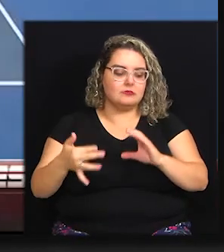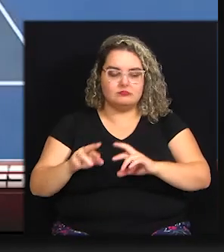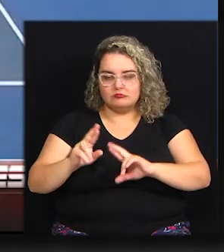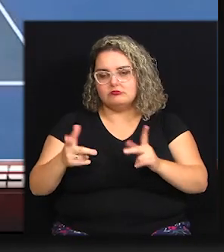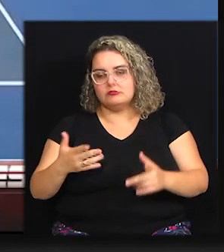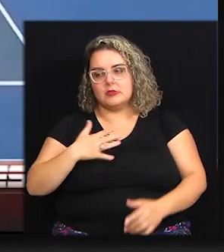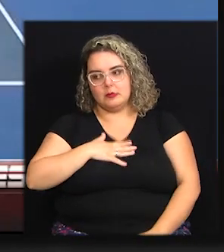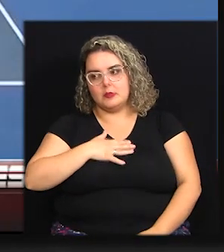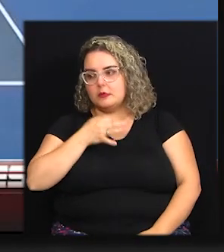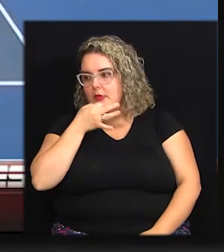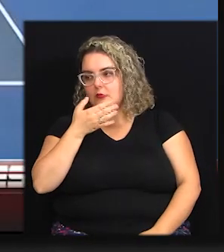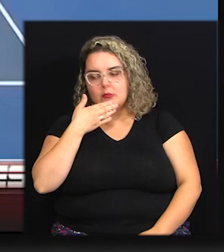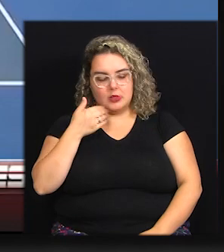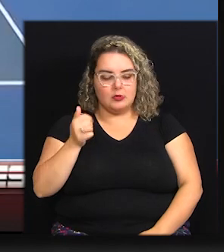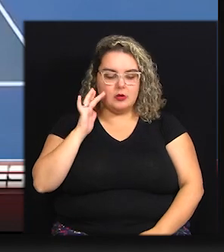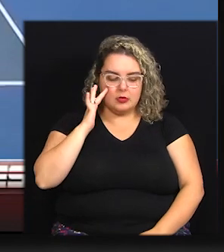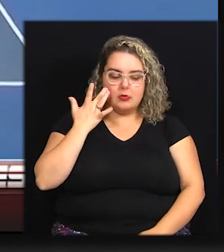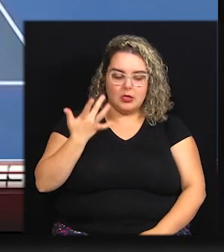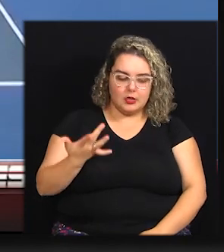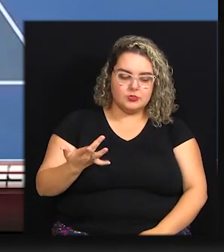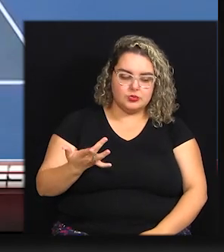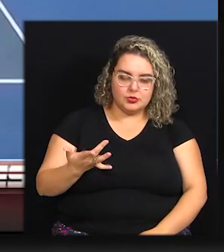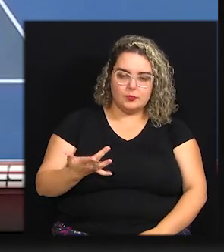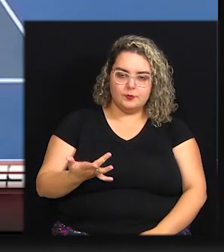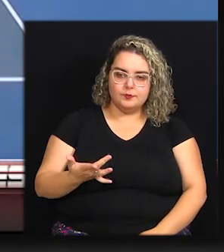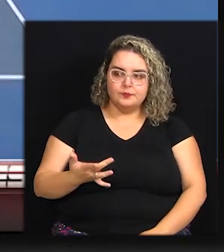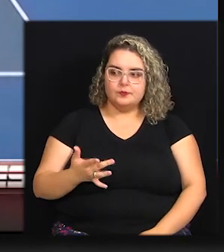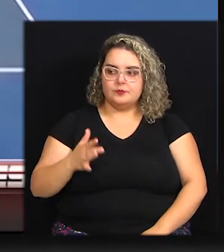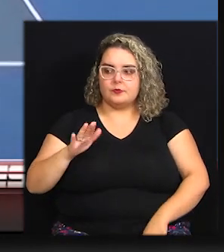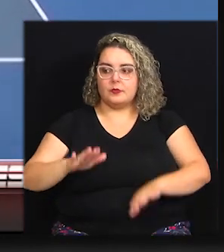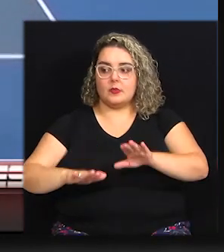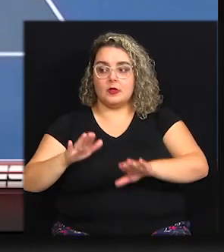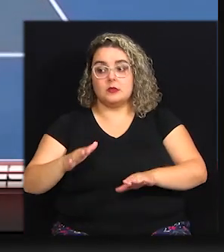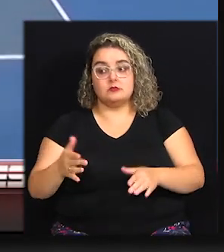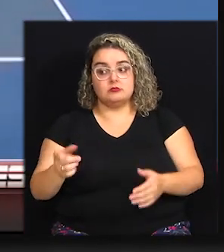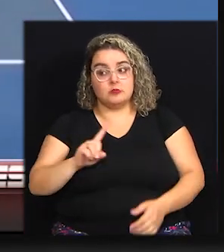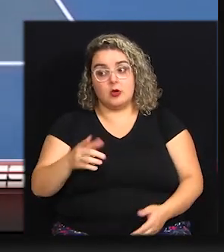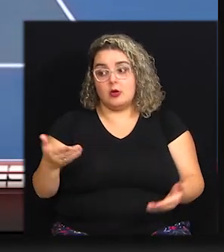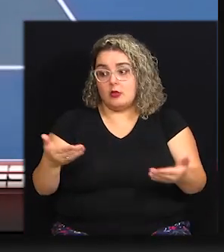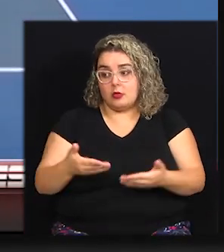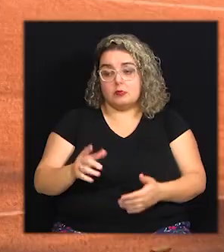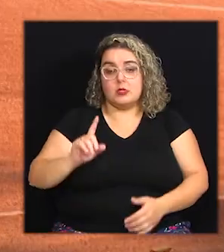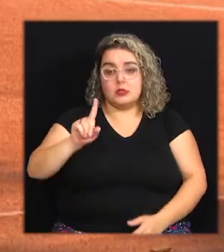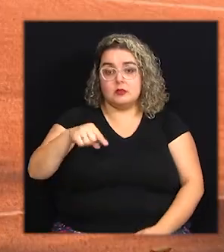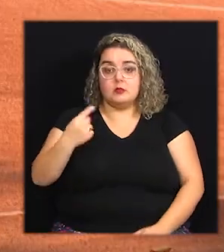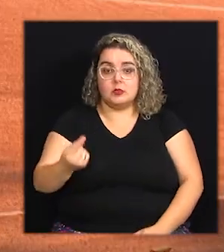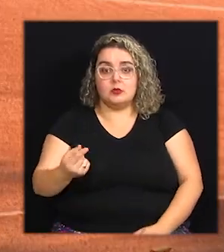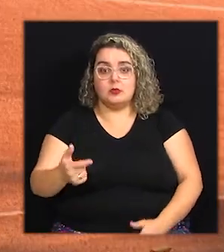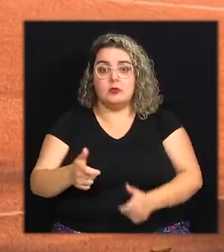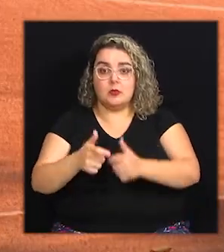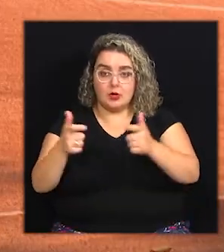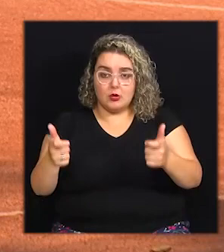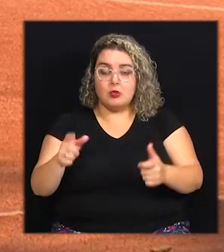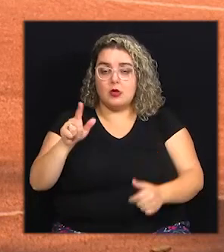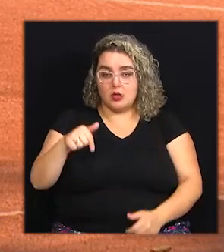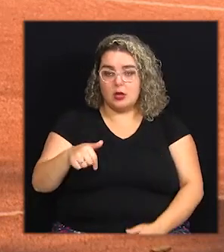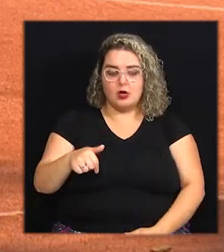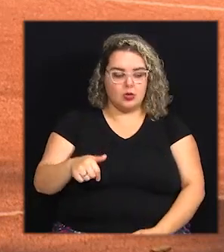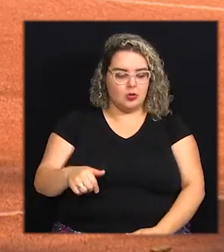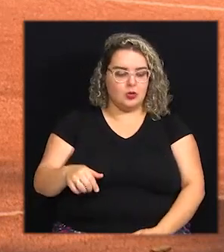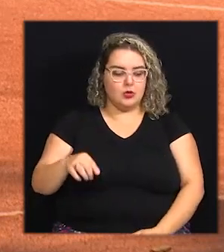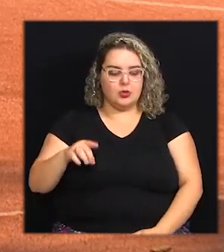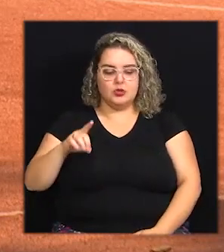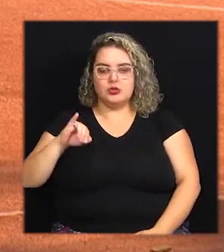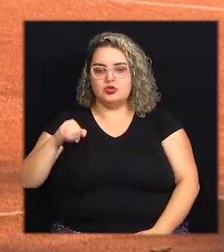Sim, mas pra mim o melhor, eu acho, que talvez não seja agora, mas eu acho que vai se tornar o maior da história, eu acho que vai ser o